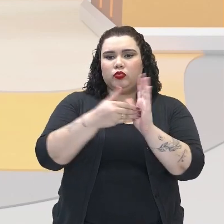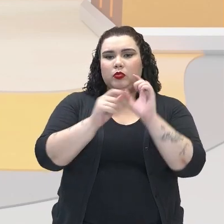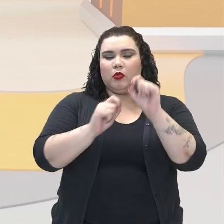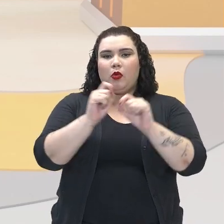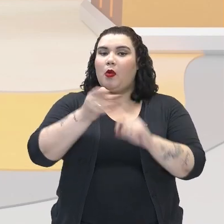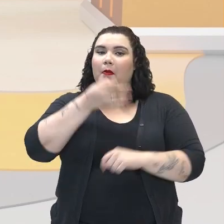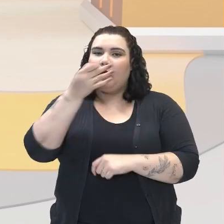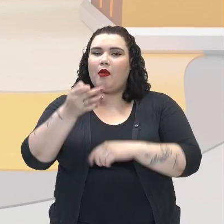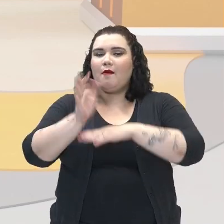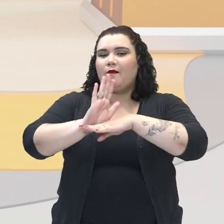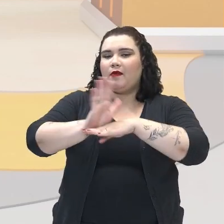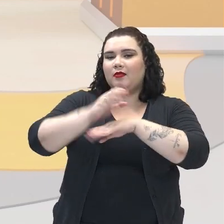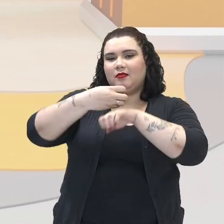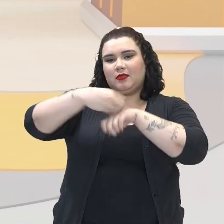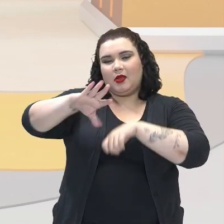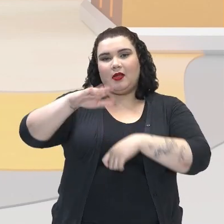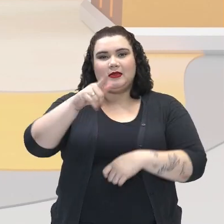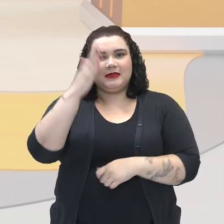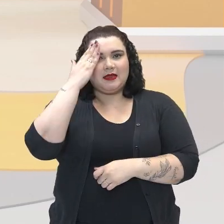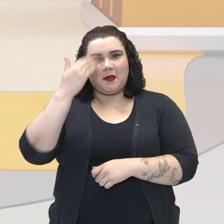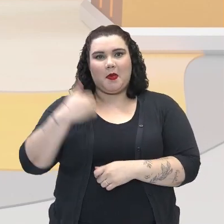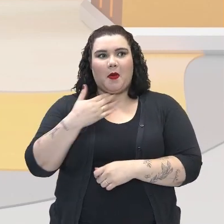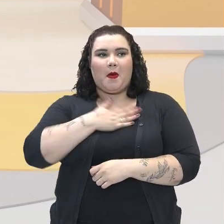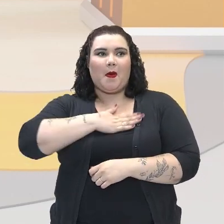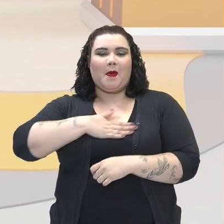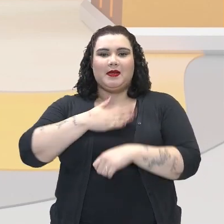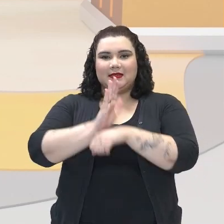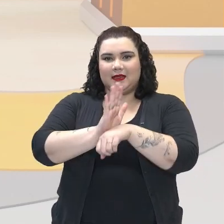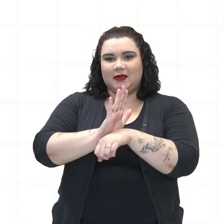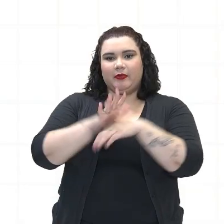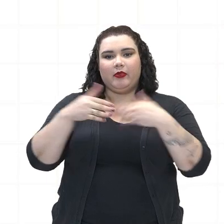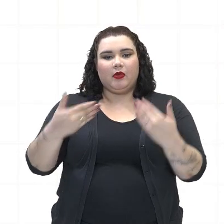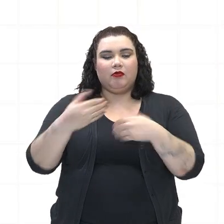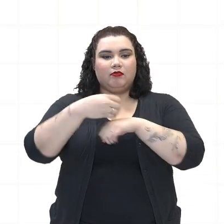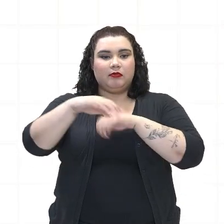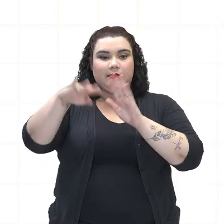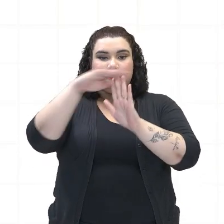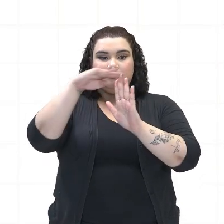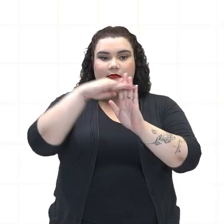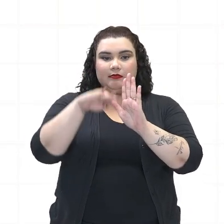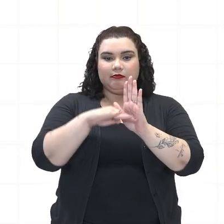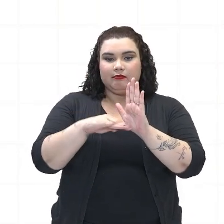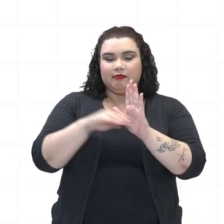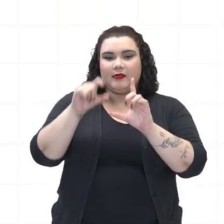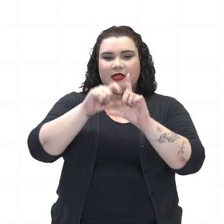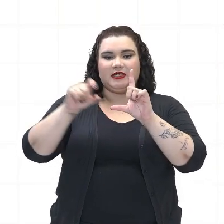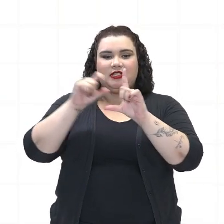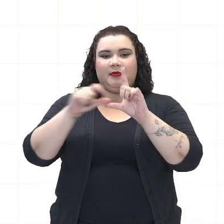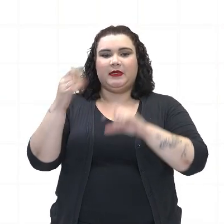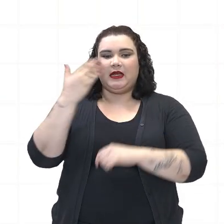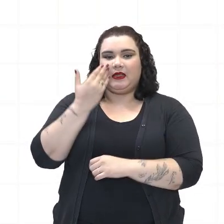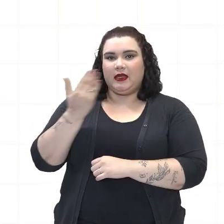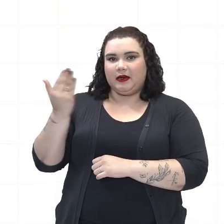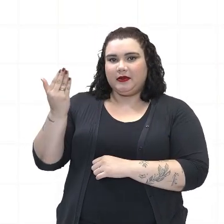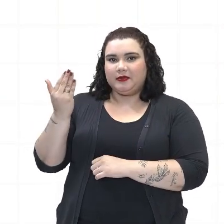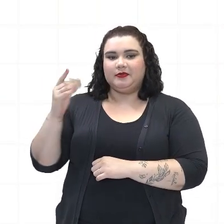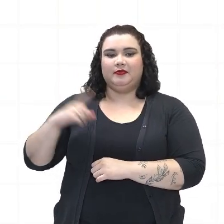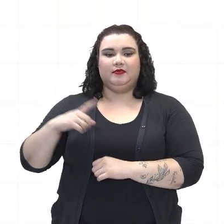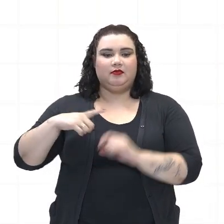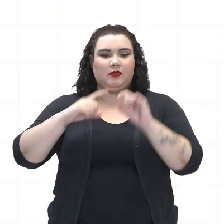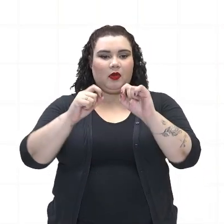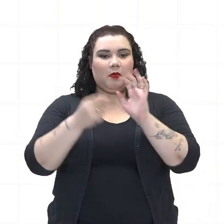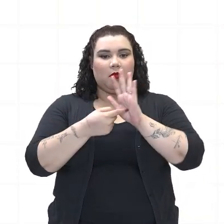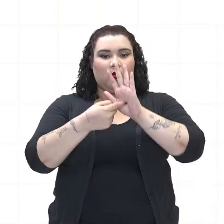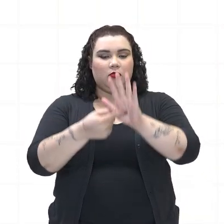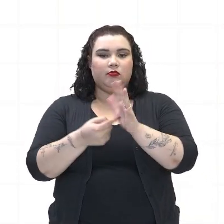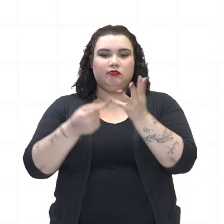Vocês sabem, né, que eu gosto muito de cinema, então a gente vai dar uma olhada nessa lista agora aí, que tem 5 filmes muito interessantes que retratam